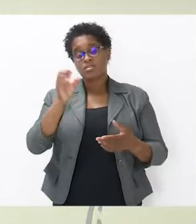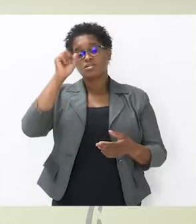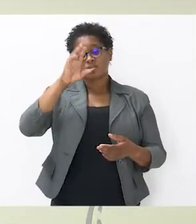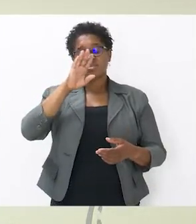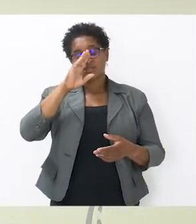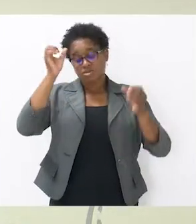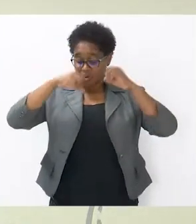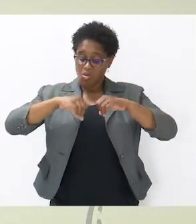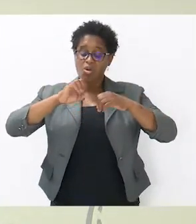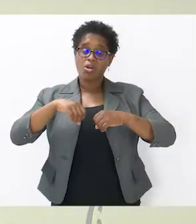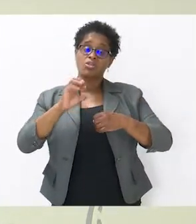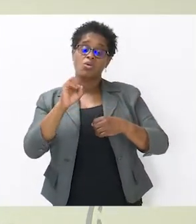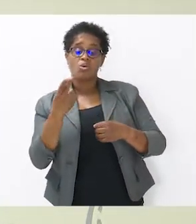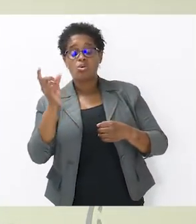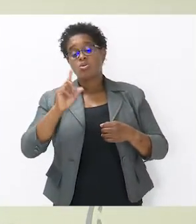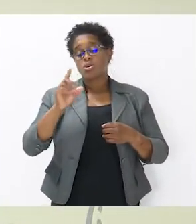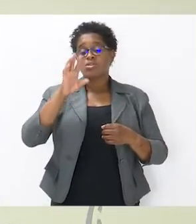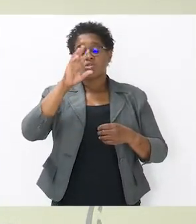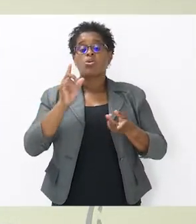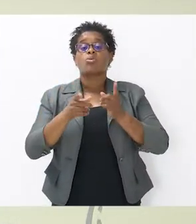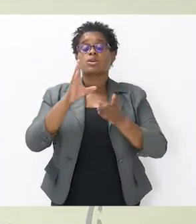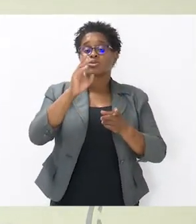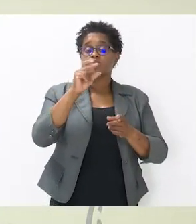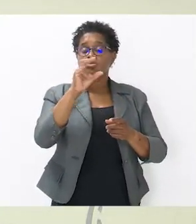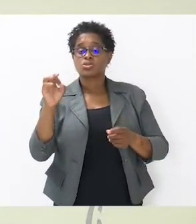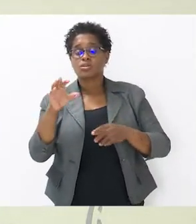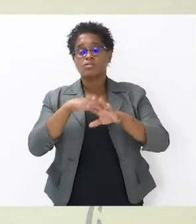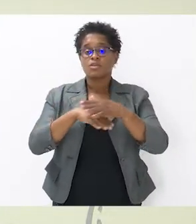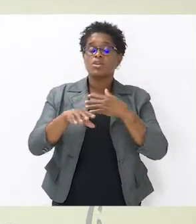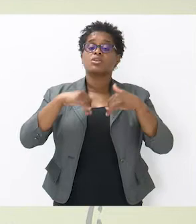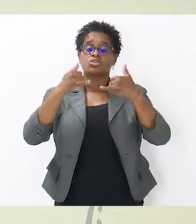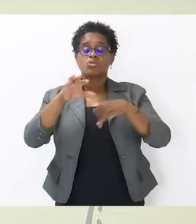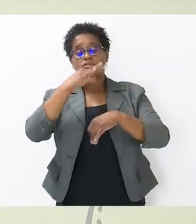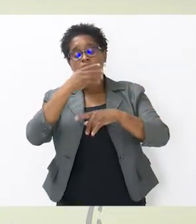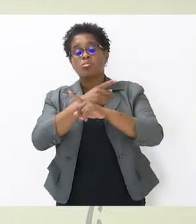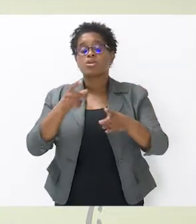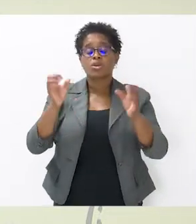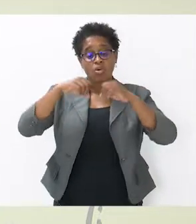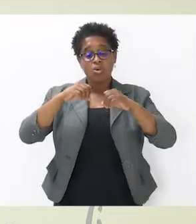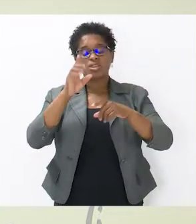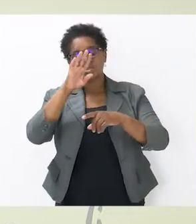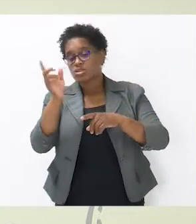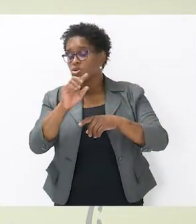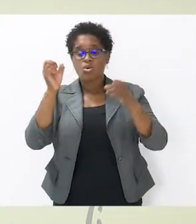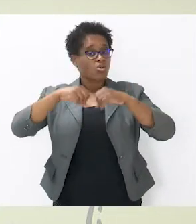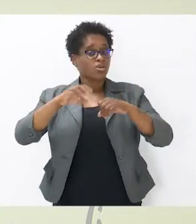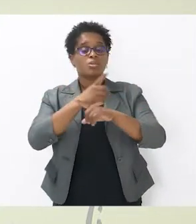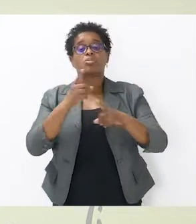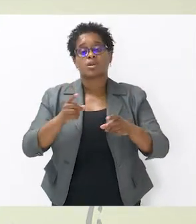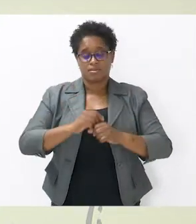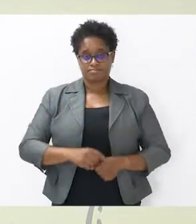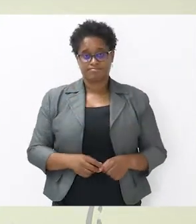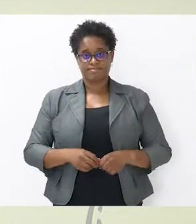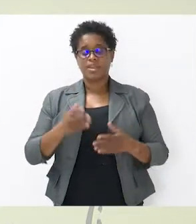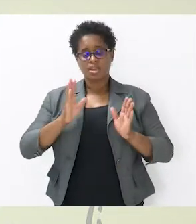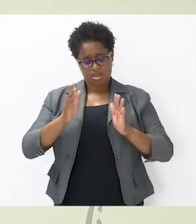ou não com aquilo que o João fez e depois vais dizer porquê que concordas e se não concordas, porquê que não concordas, não é? Então, eu